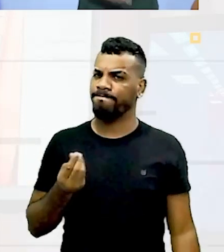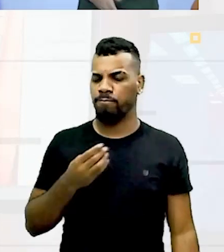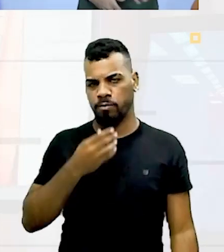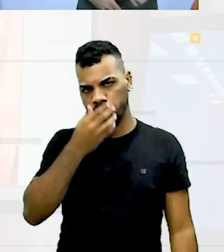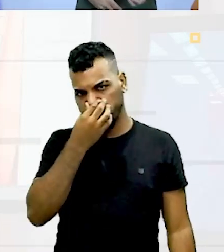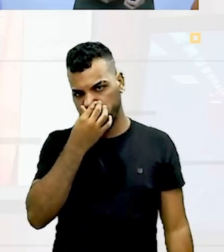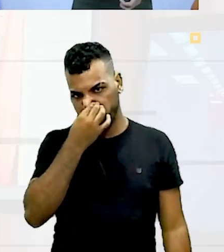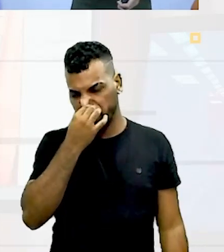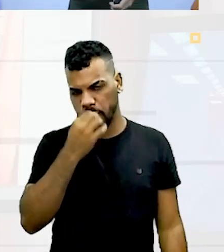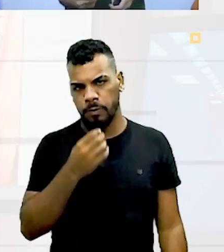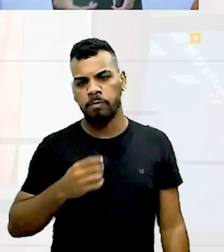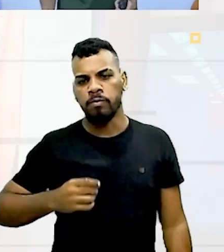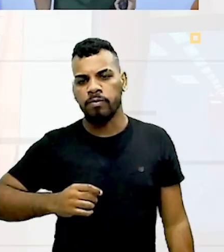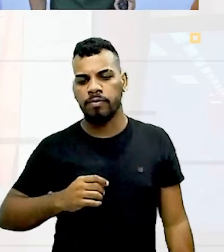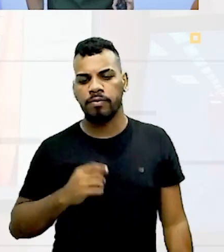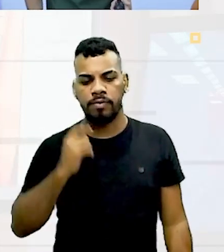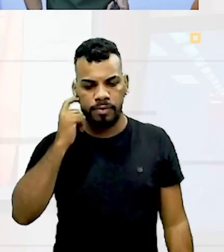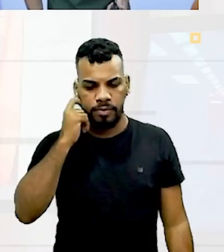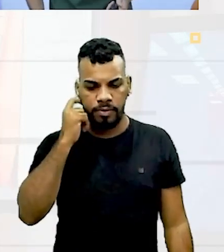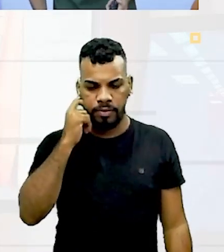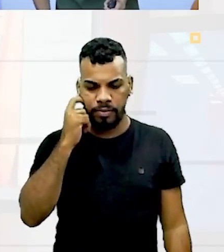Geralmente, Street Fighter, ele tem